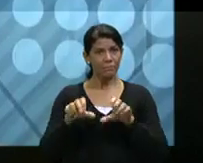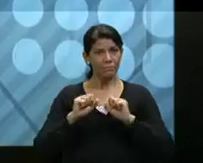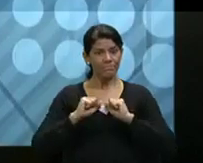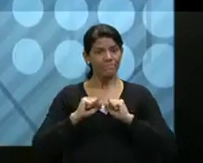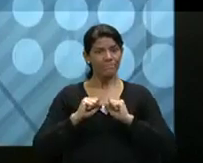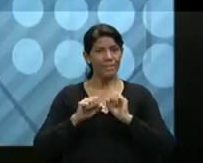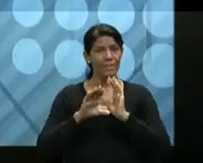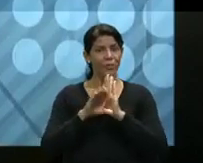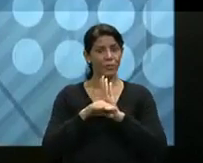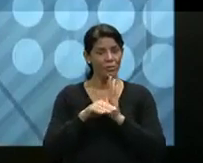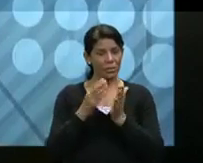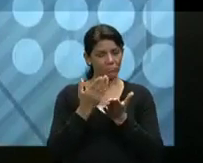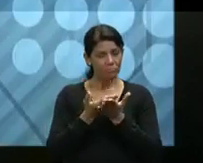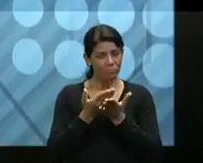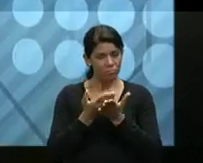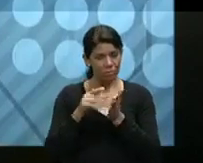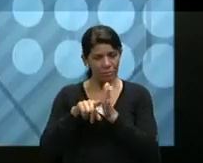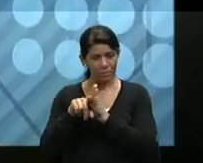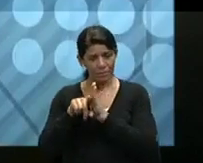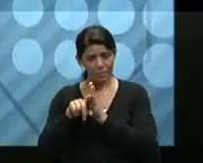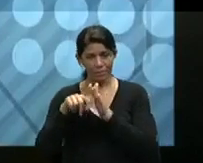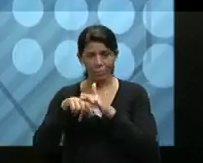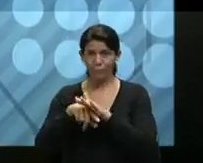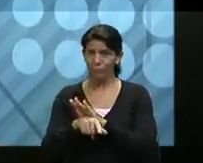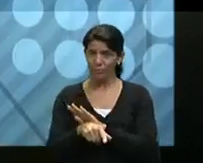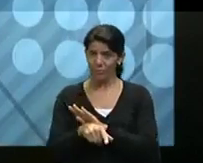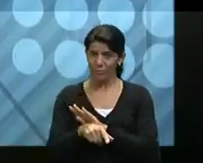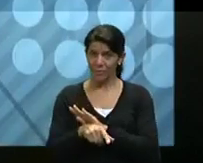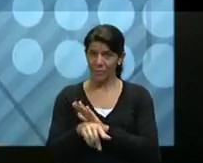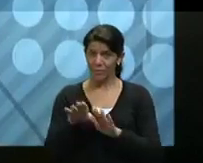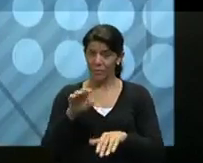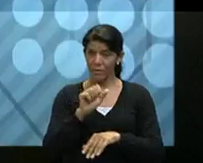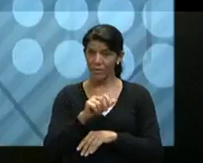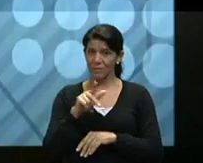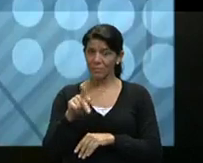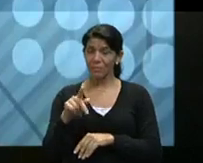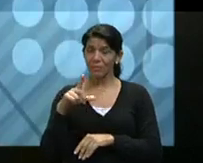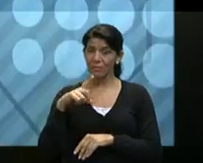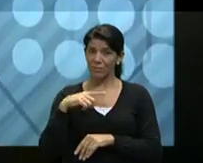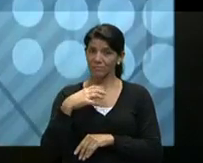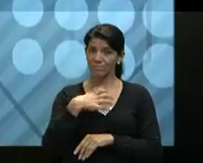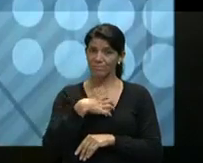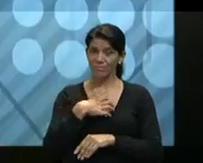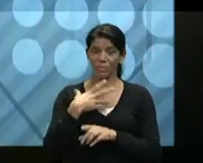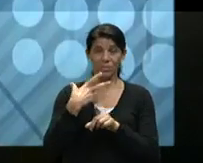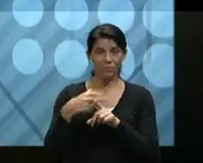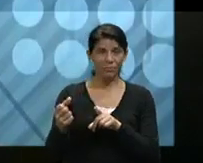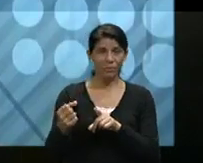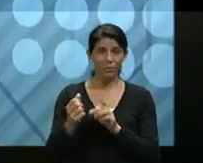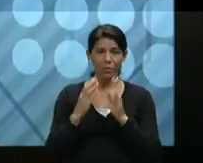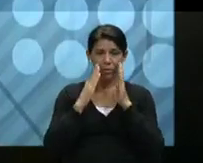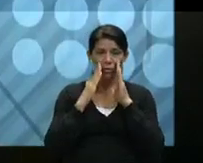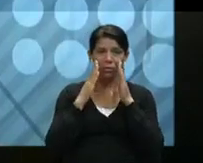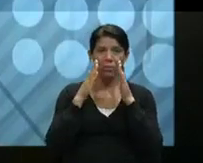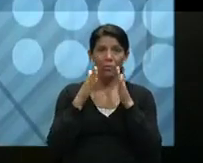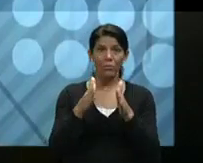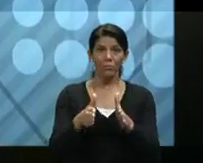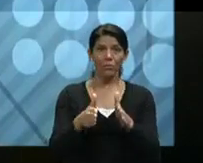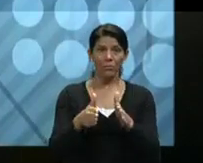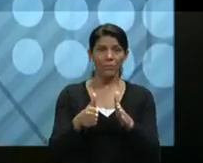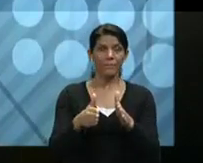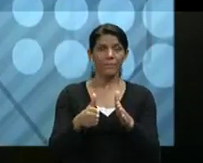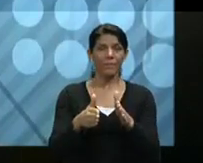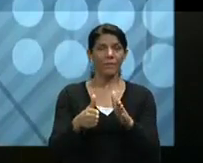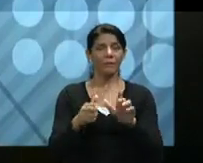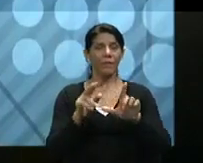e extrapolá-los. Algumas situações, problemas, têm a sua caracterização de resolução voltadas um pouco mais para